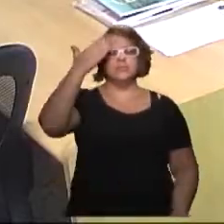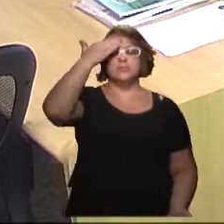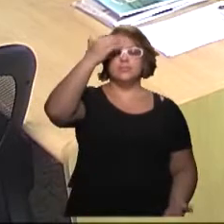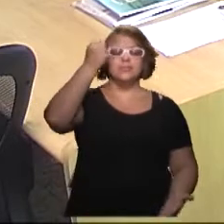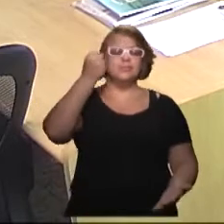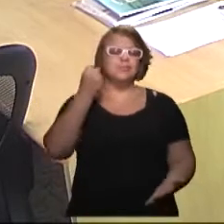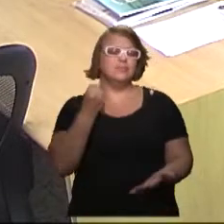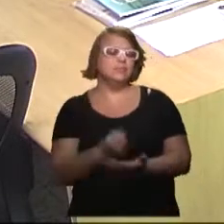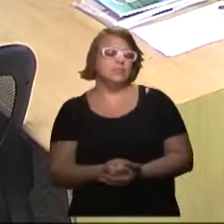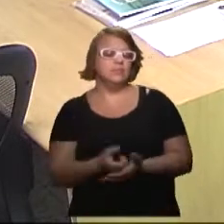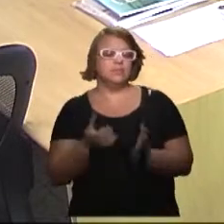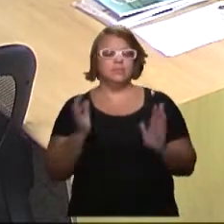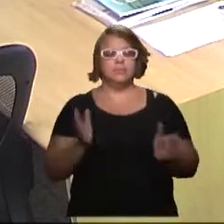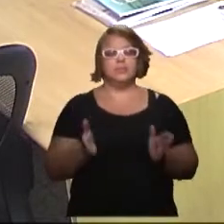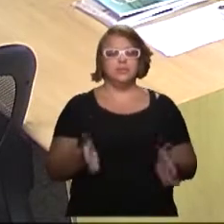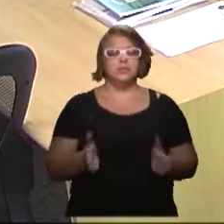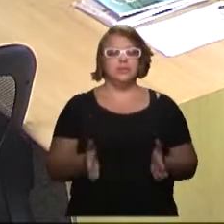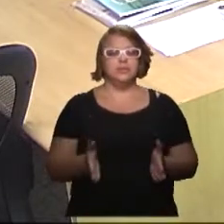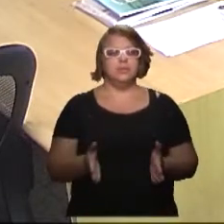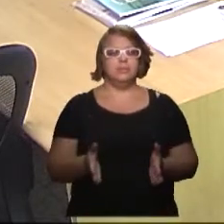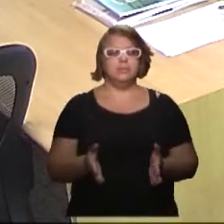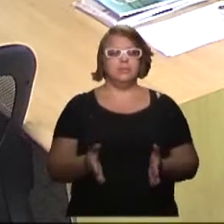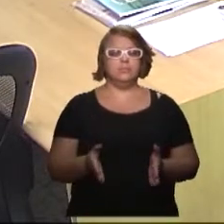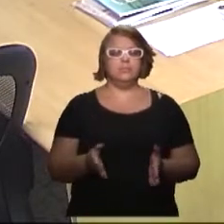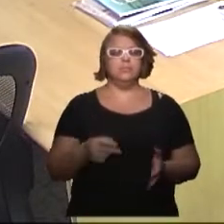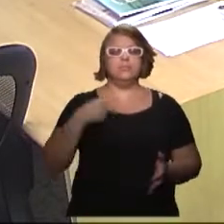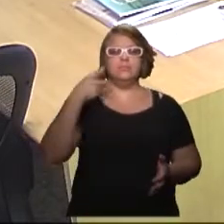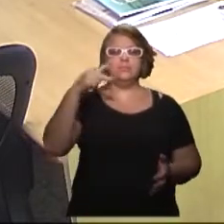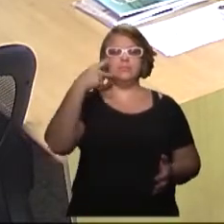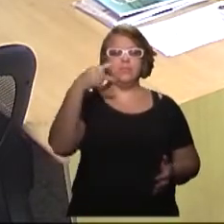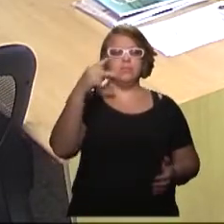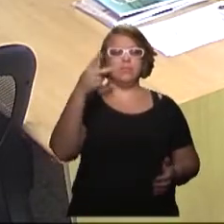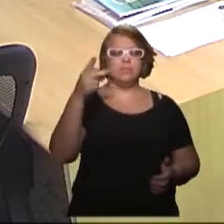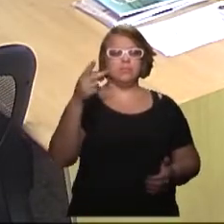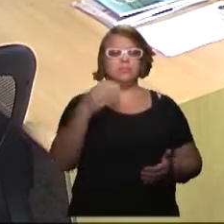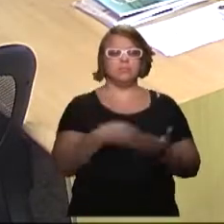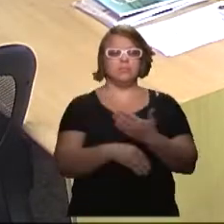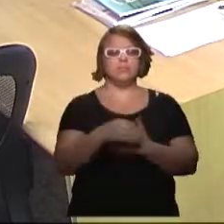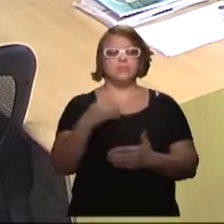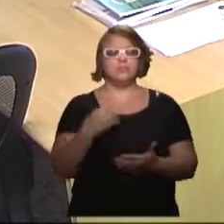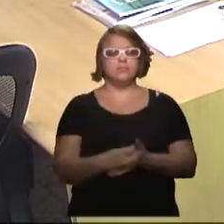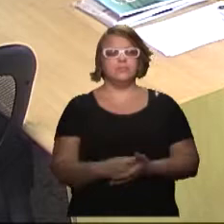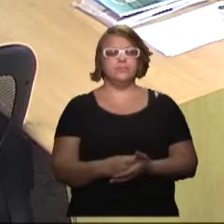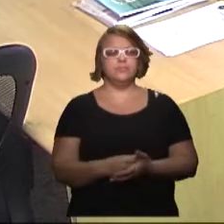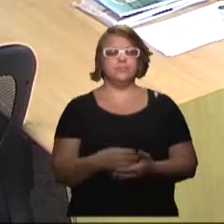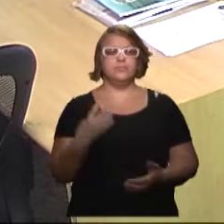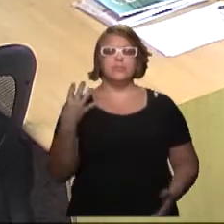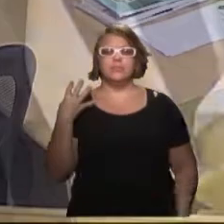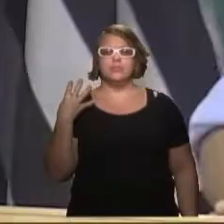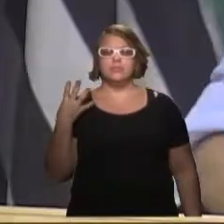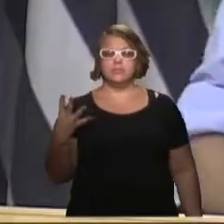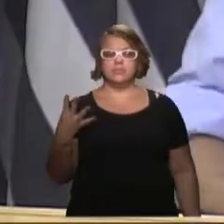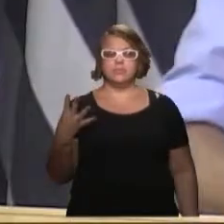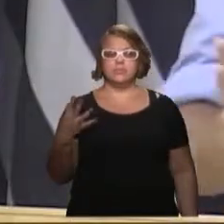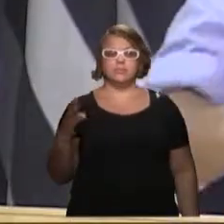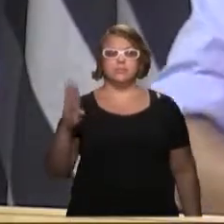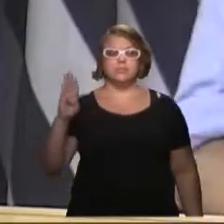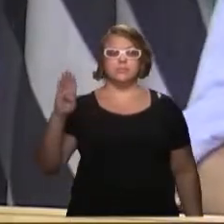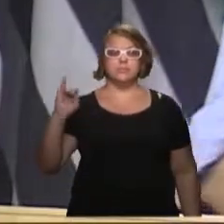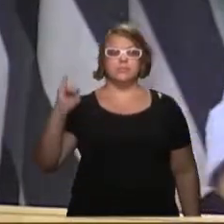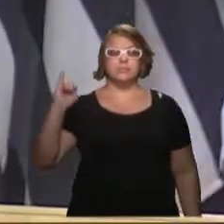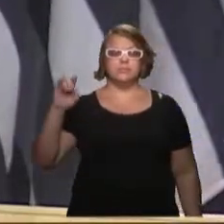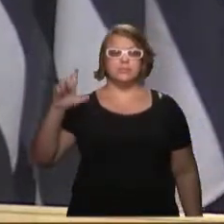agora, presidente. Veja bem, estamos falando de um total de 4 bilhões e meio.